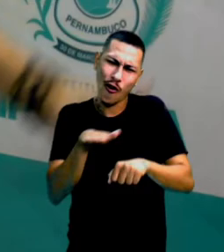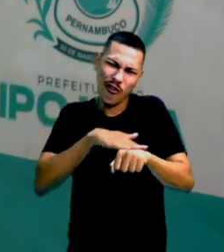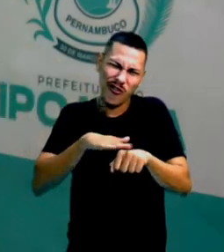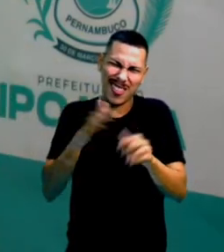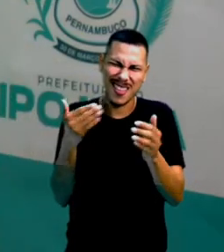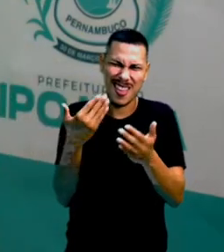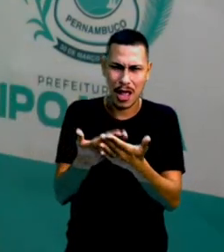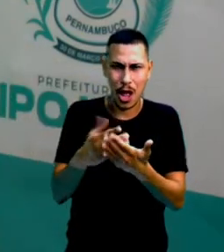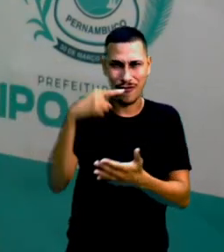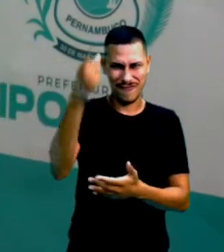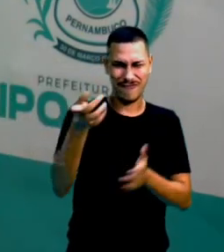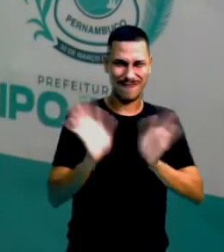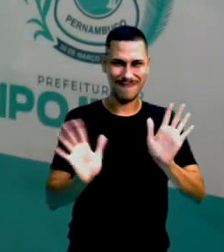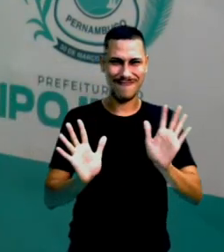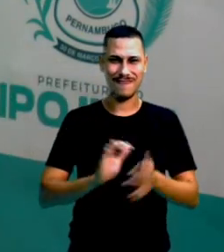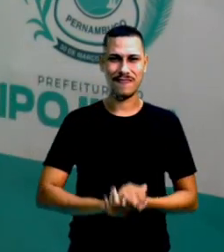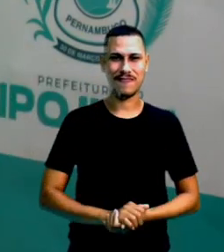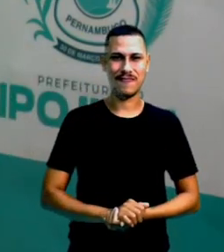a gente conversa valeu